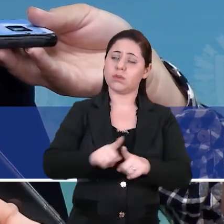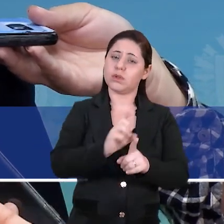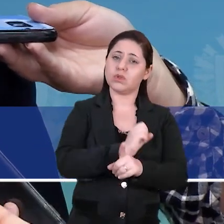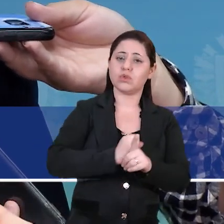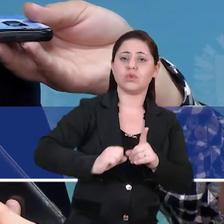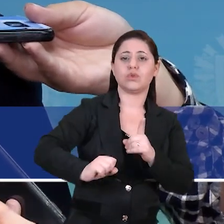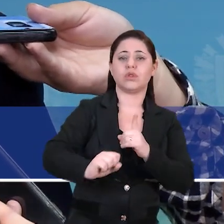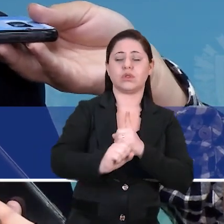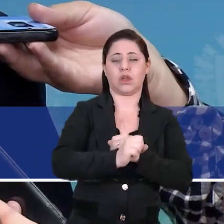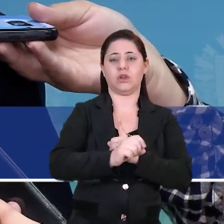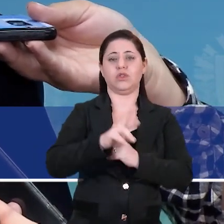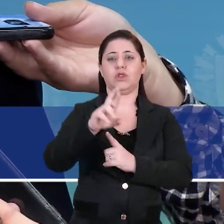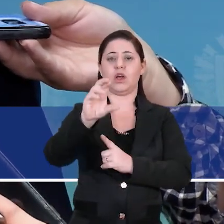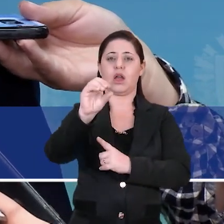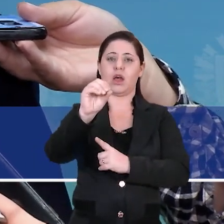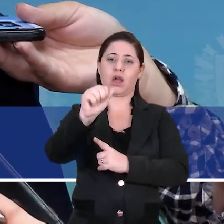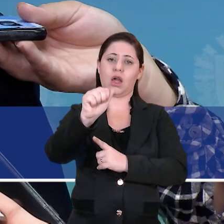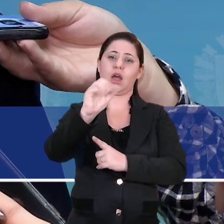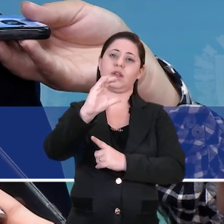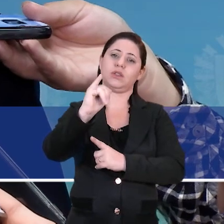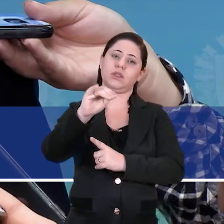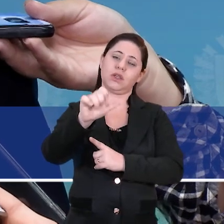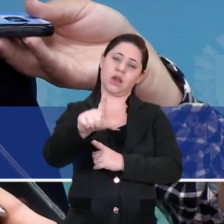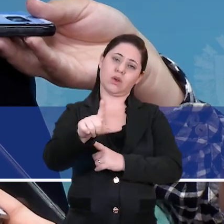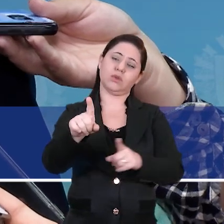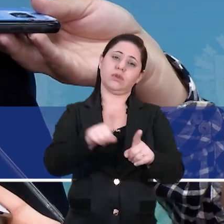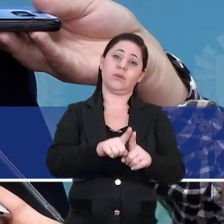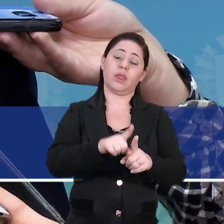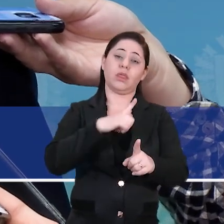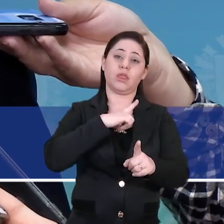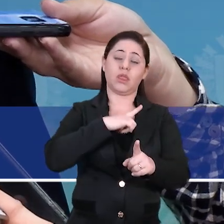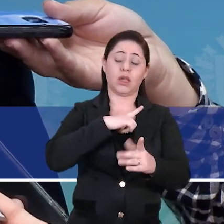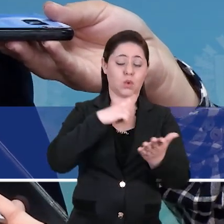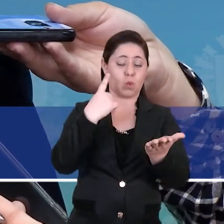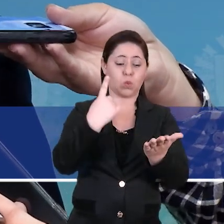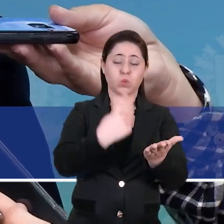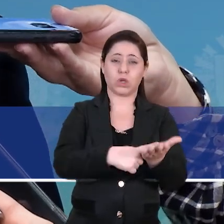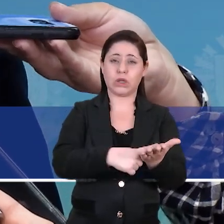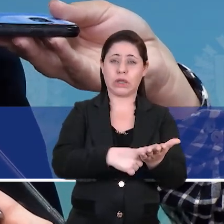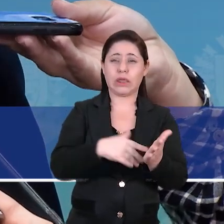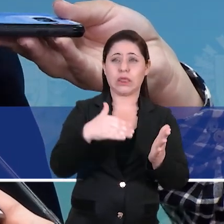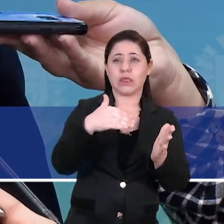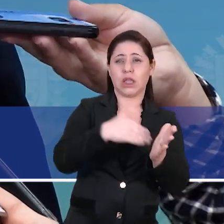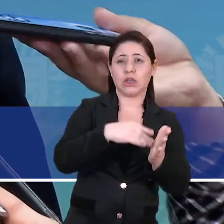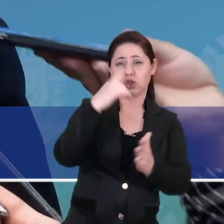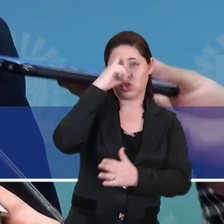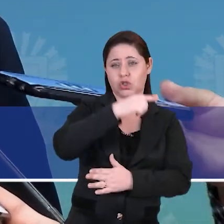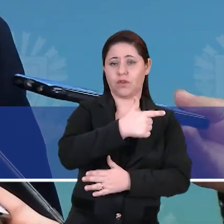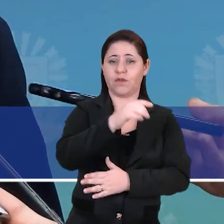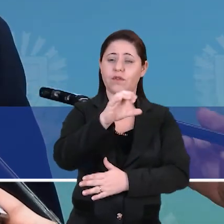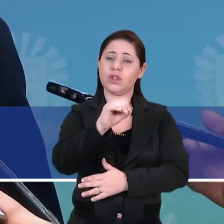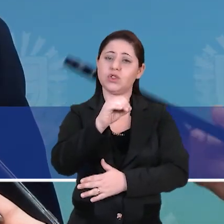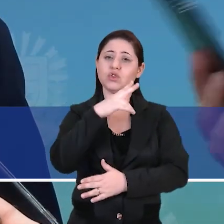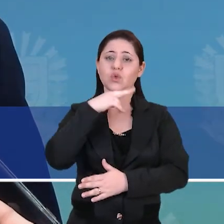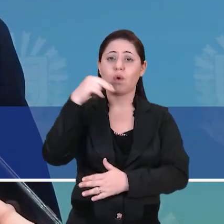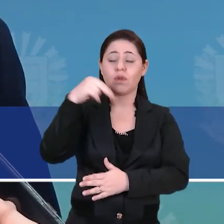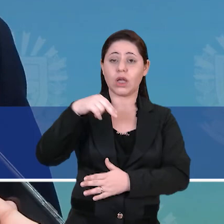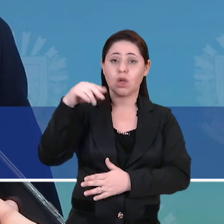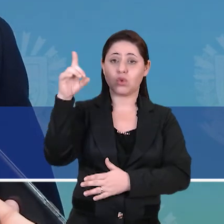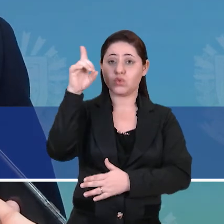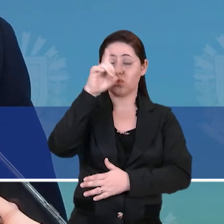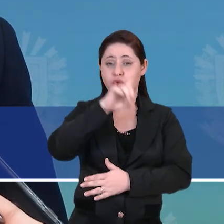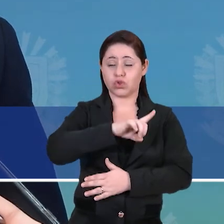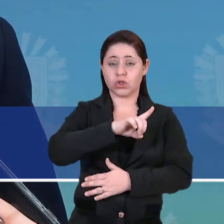governo do estado e da sociedade civil. Nós estabelecemos um prazo até dia 20